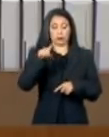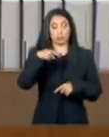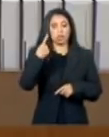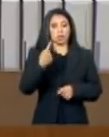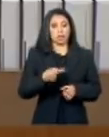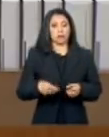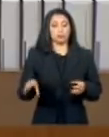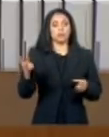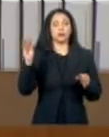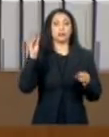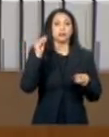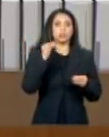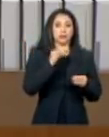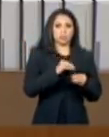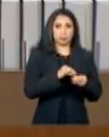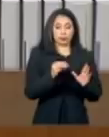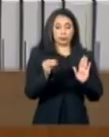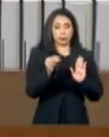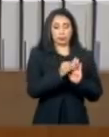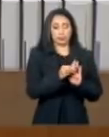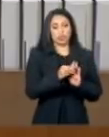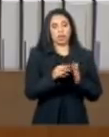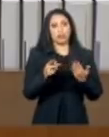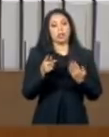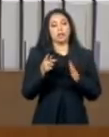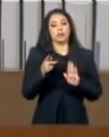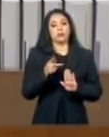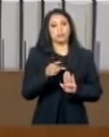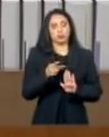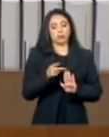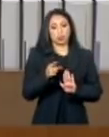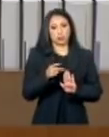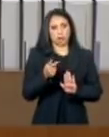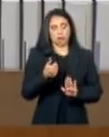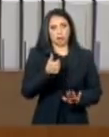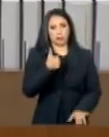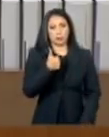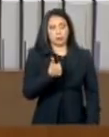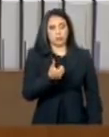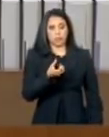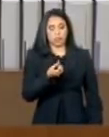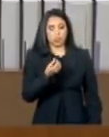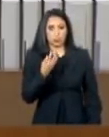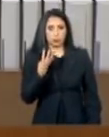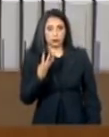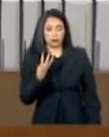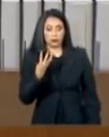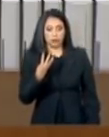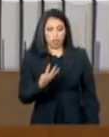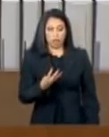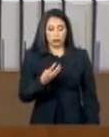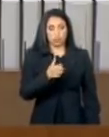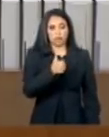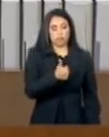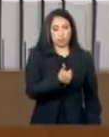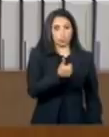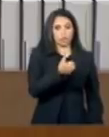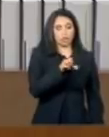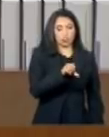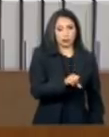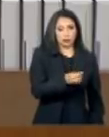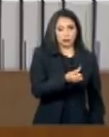da portaria número 1104 de 1964 providência administrativa